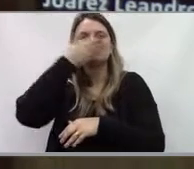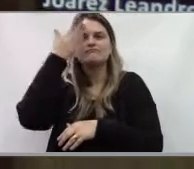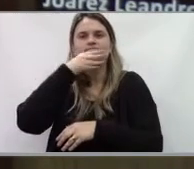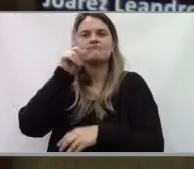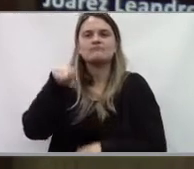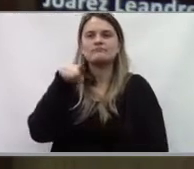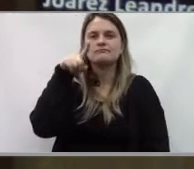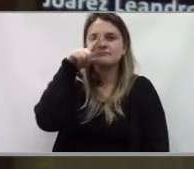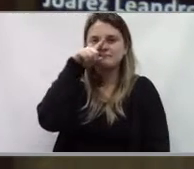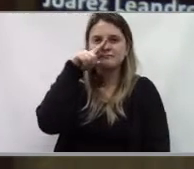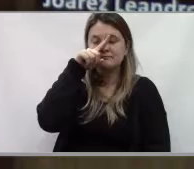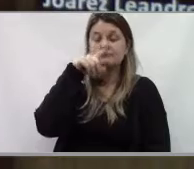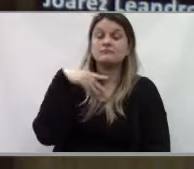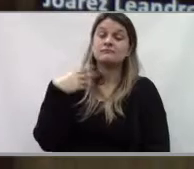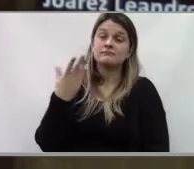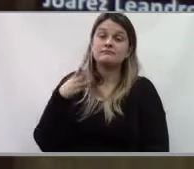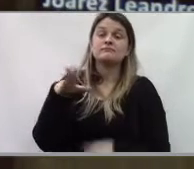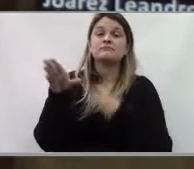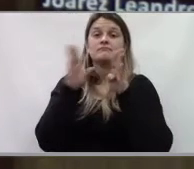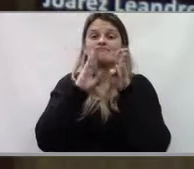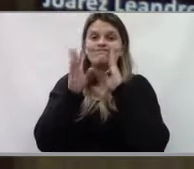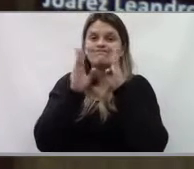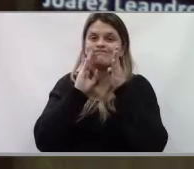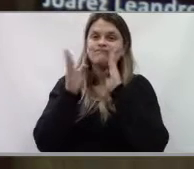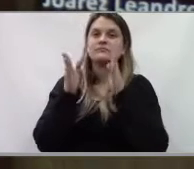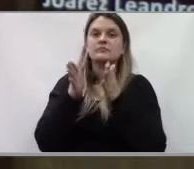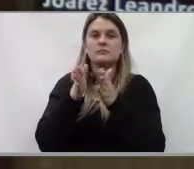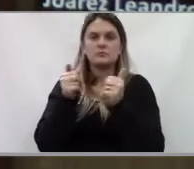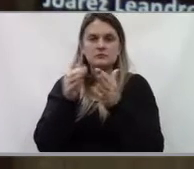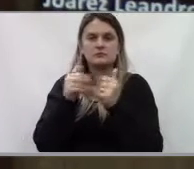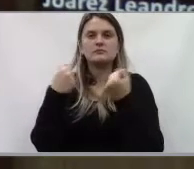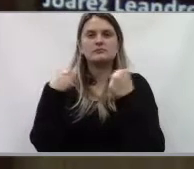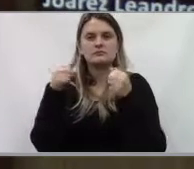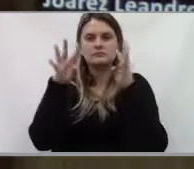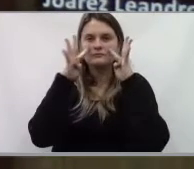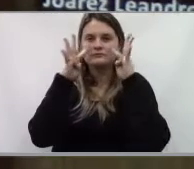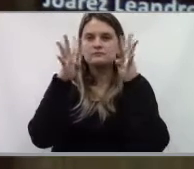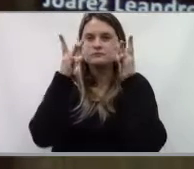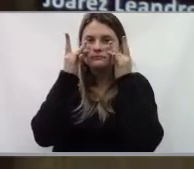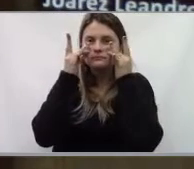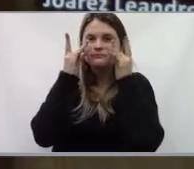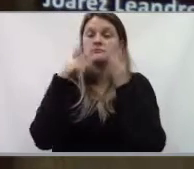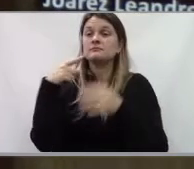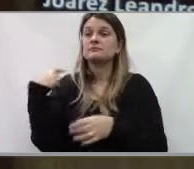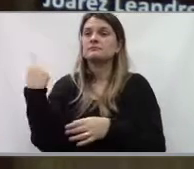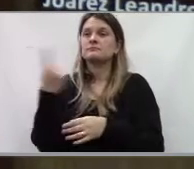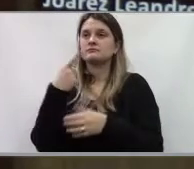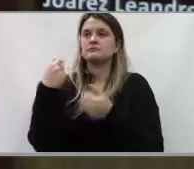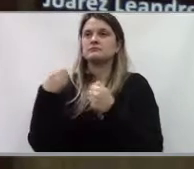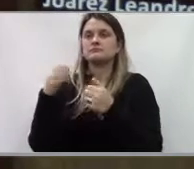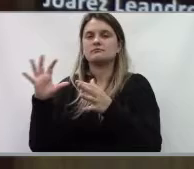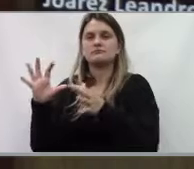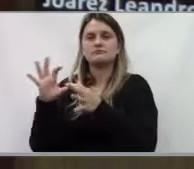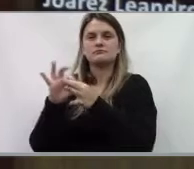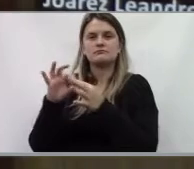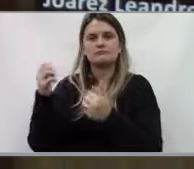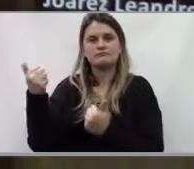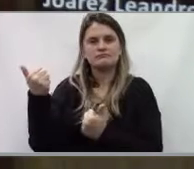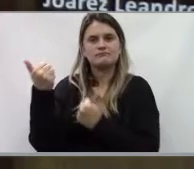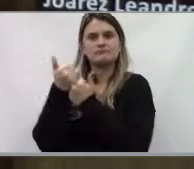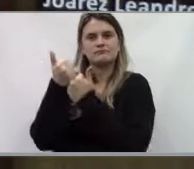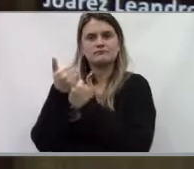a respeito do perigo. E a rede social está pedindo muito essa atenção. Então eu acho que todos nós unidos nós